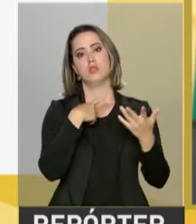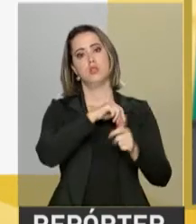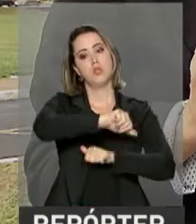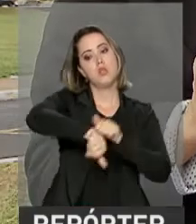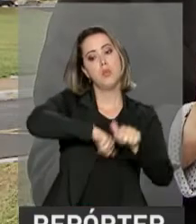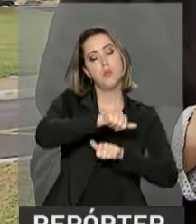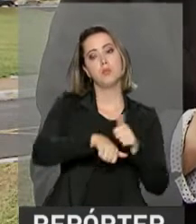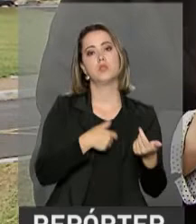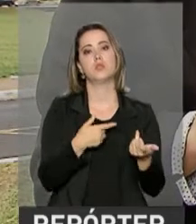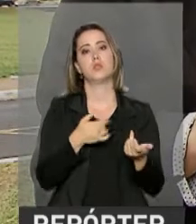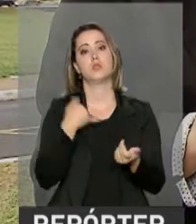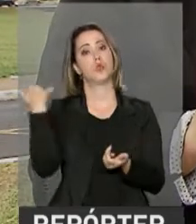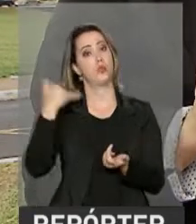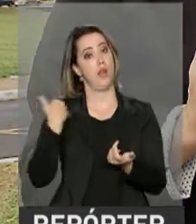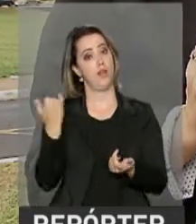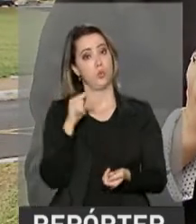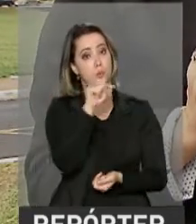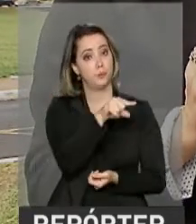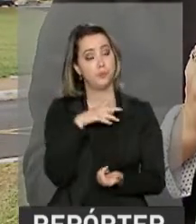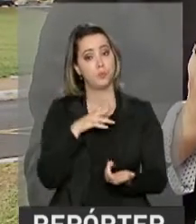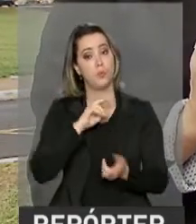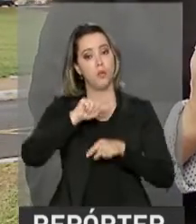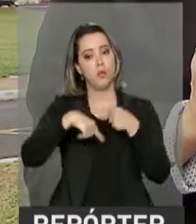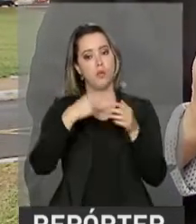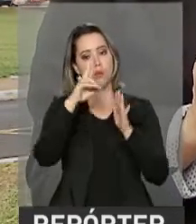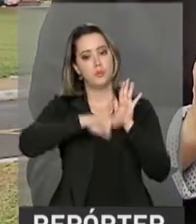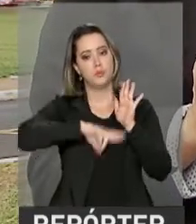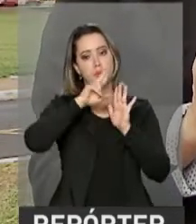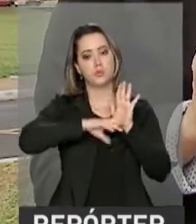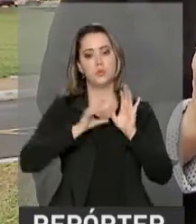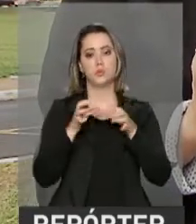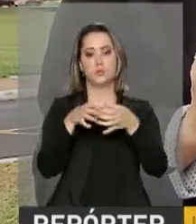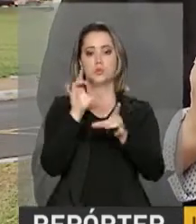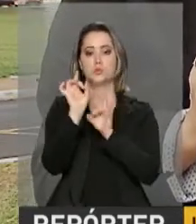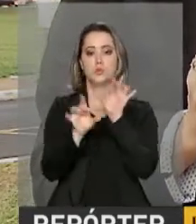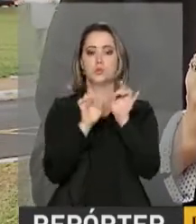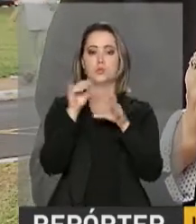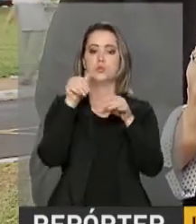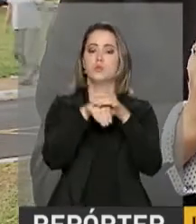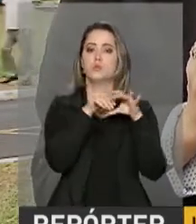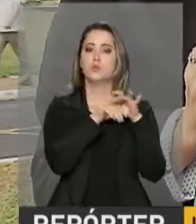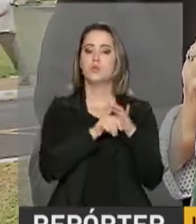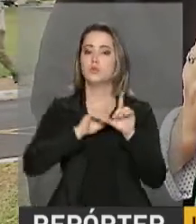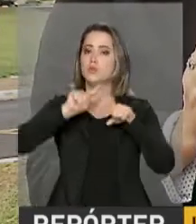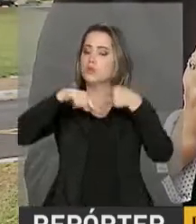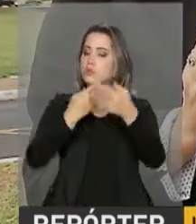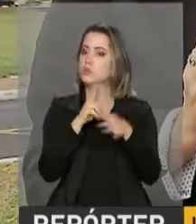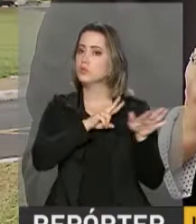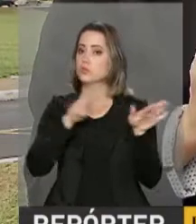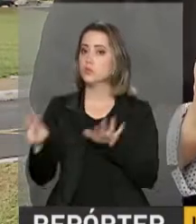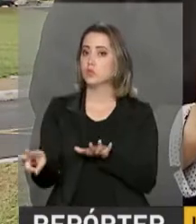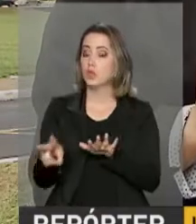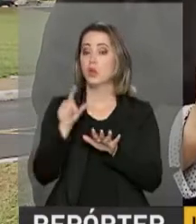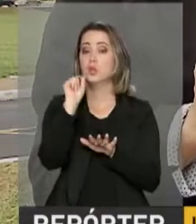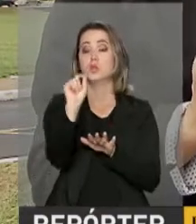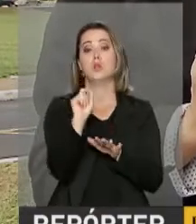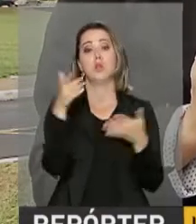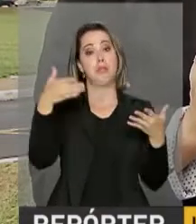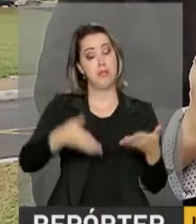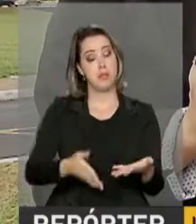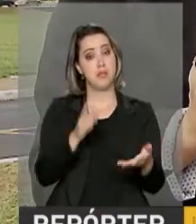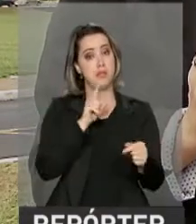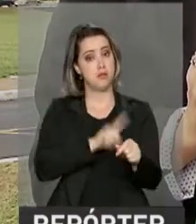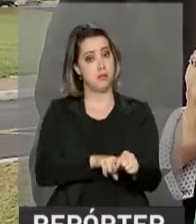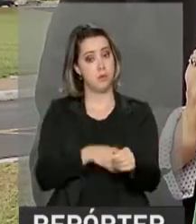transição conclui da leitura do relatório a comissão especial deve votar o parecer na semana que vem nessa etapa o